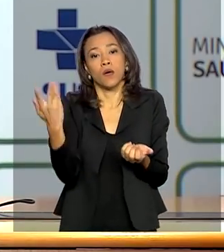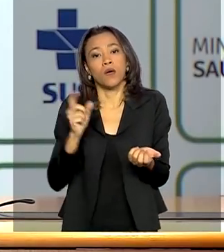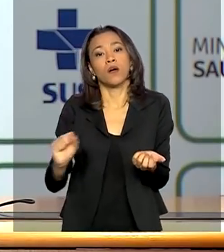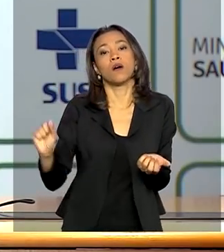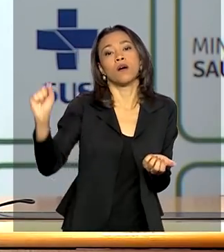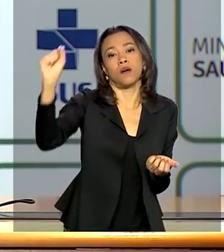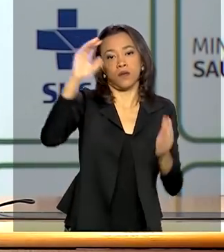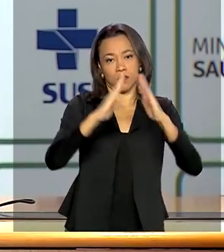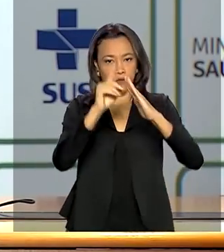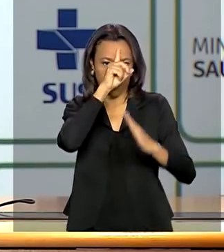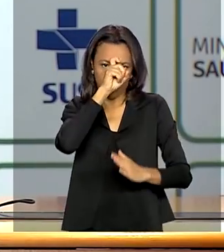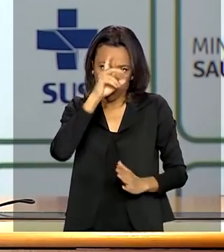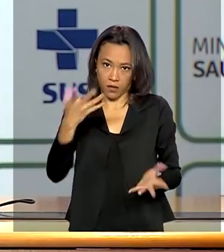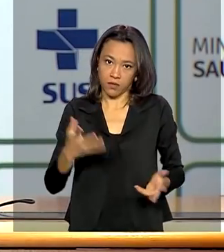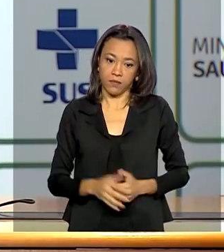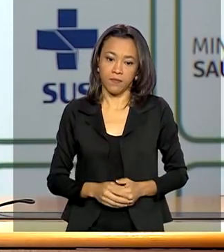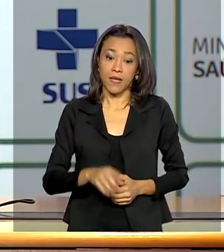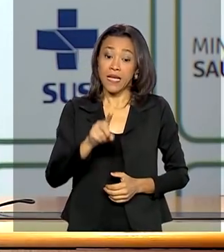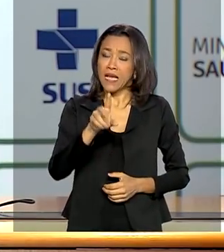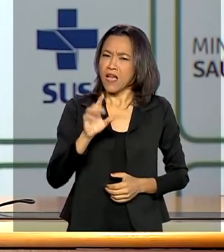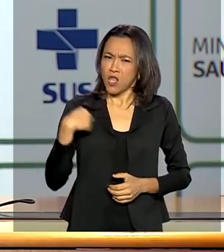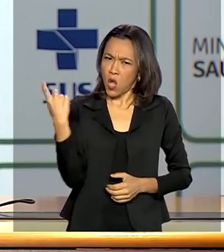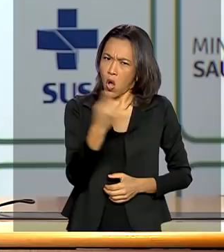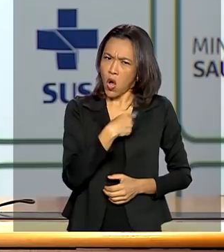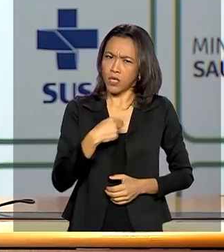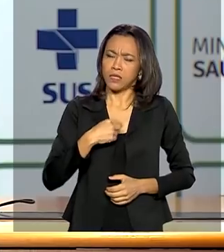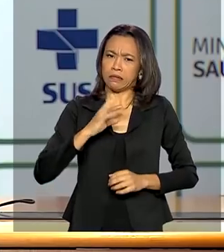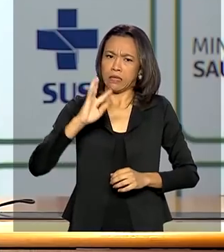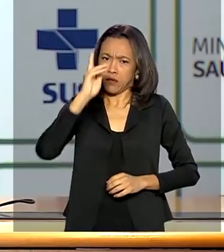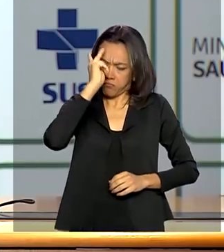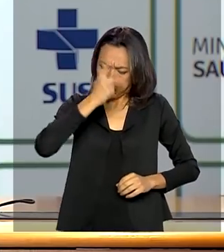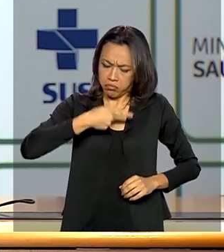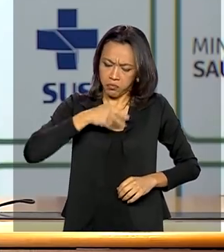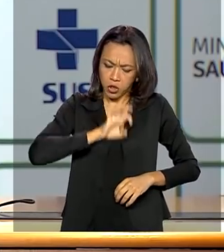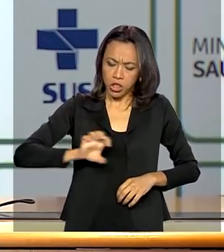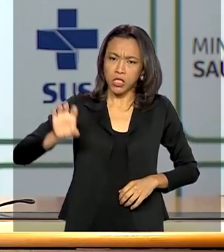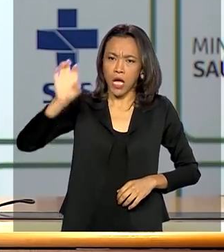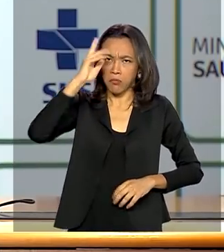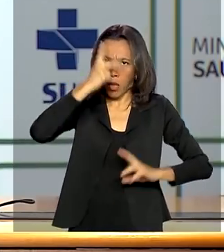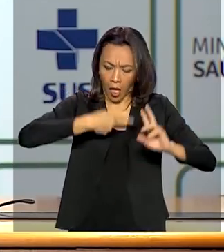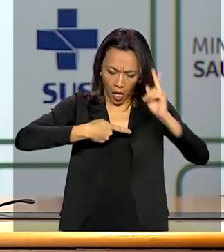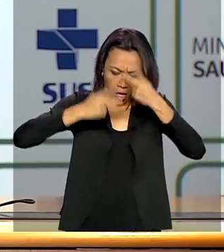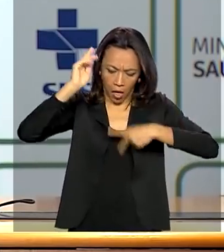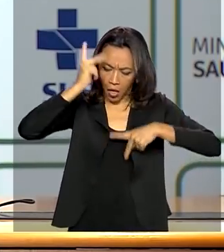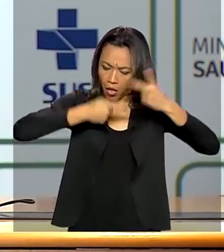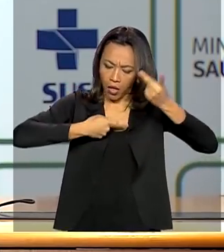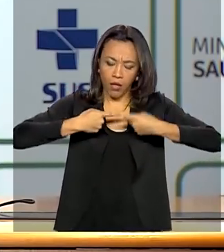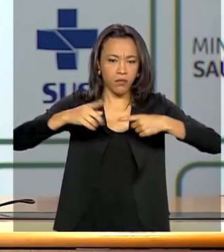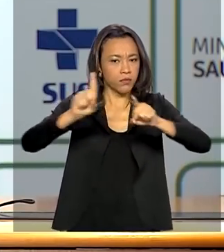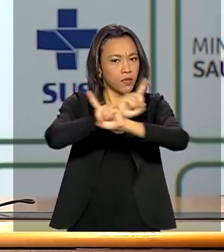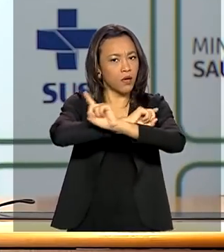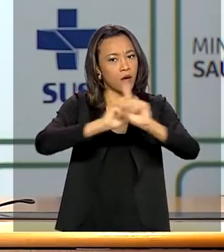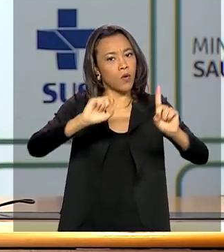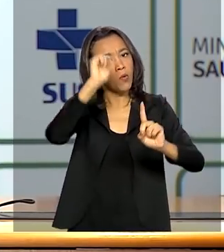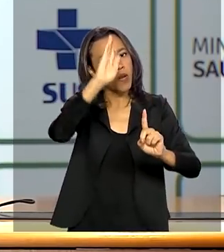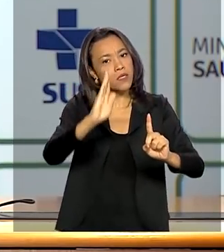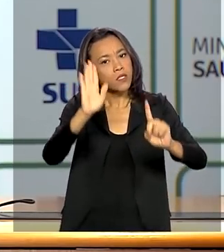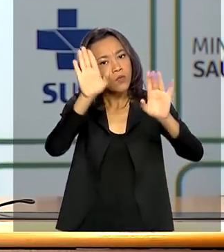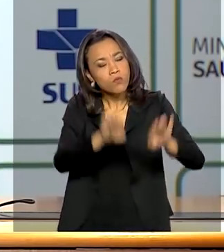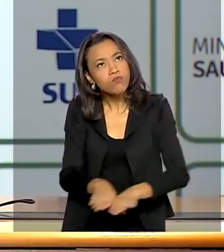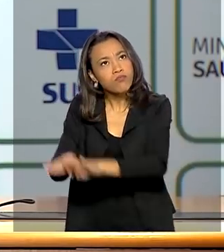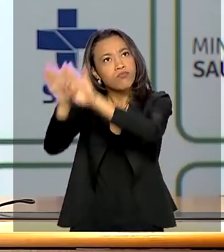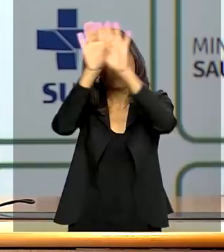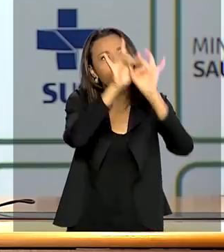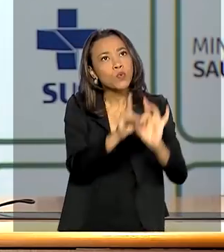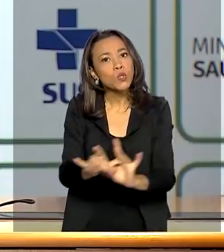vamos tocar isso cada um olhando para o seu umbigo. Isso daqui, o Brasil, é uma nave só. Nós vamos ter que usar